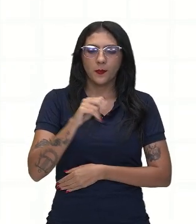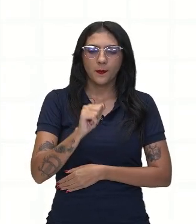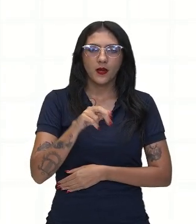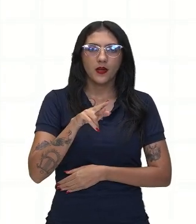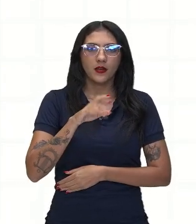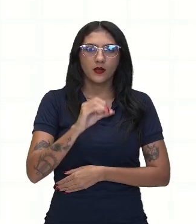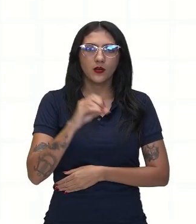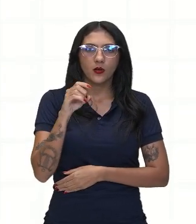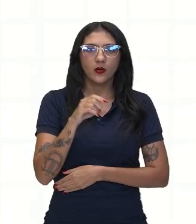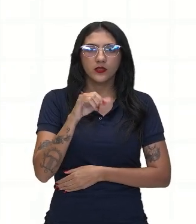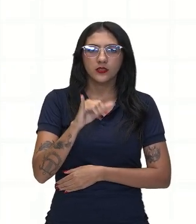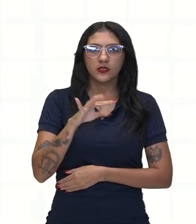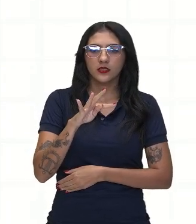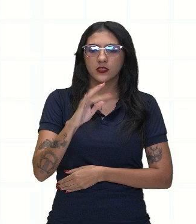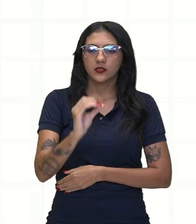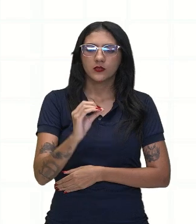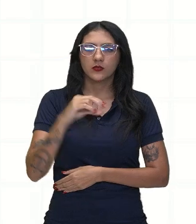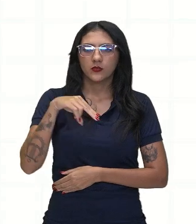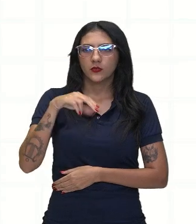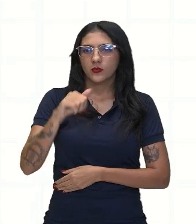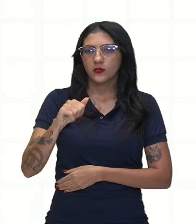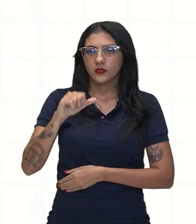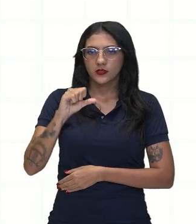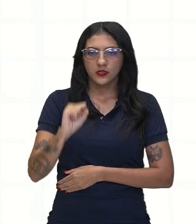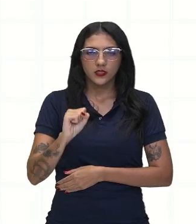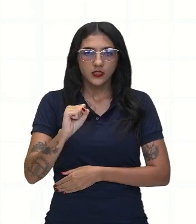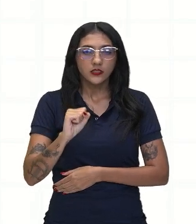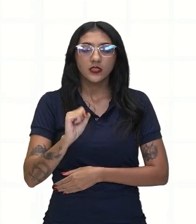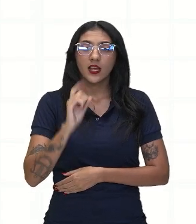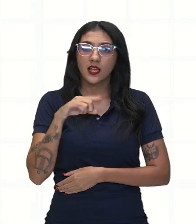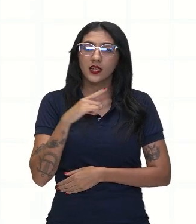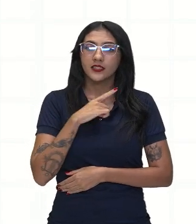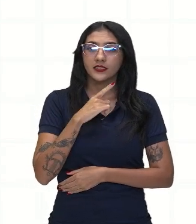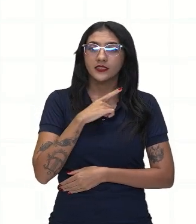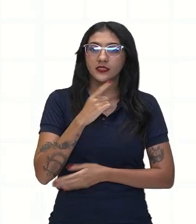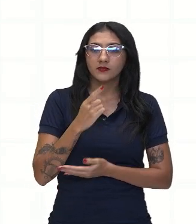Atenção aqui nas paroxítonas, tá? As paroxítonas, elas têm um pouquinho